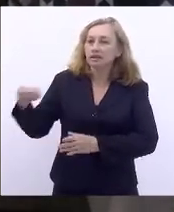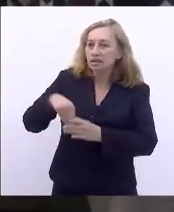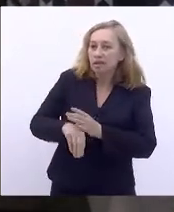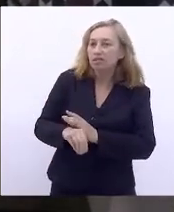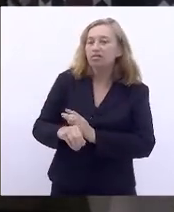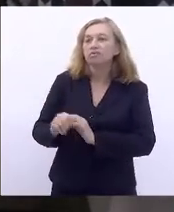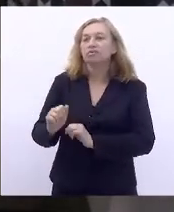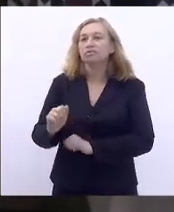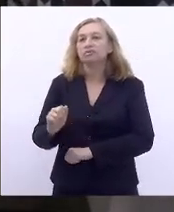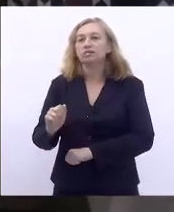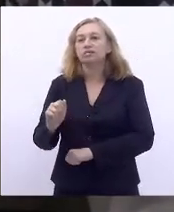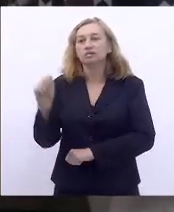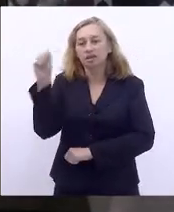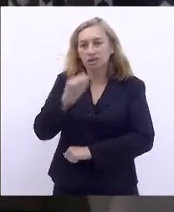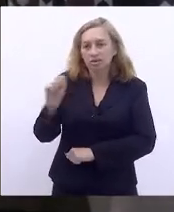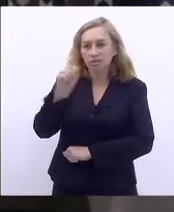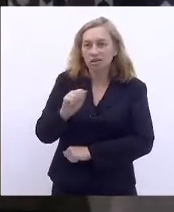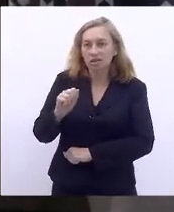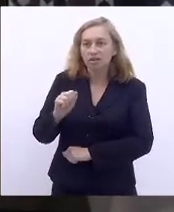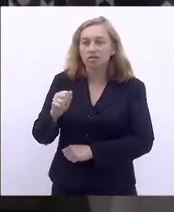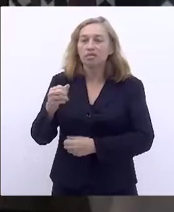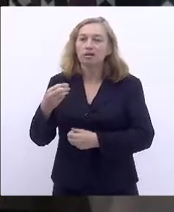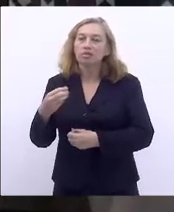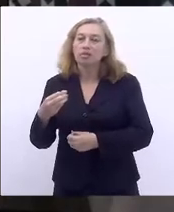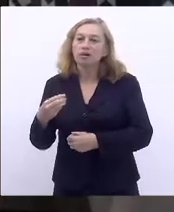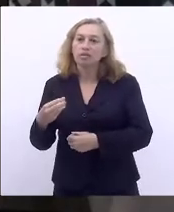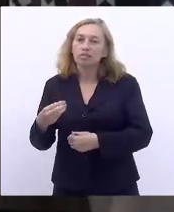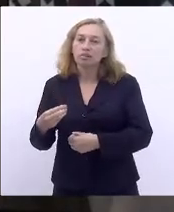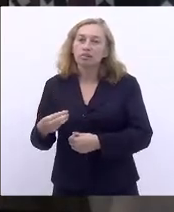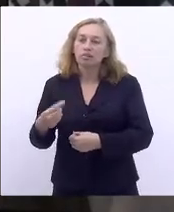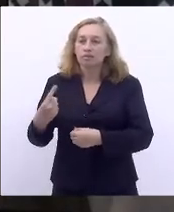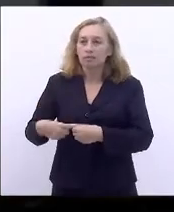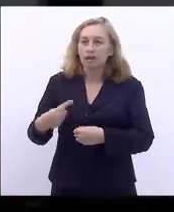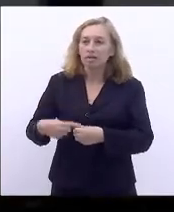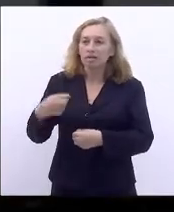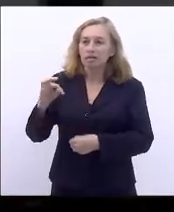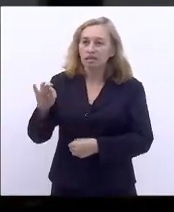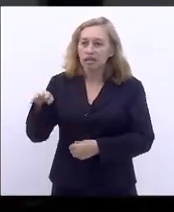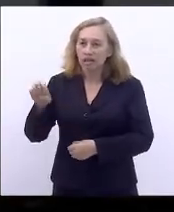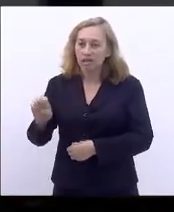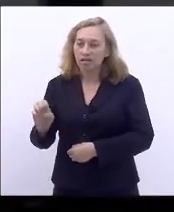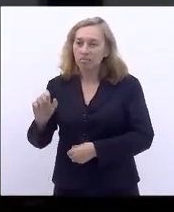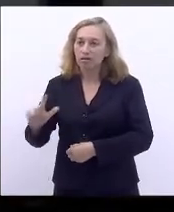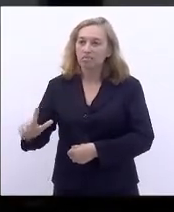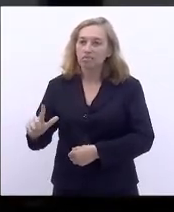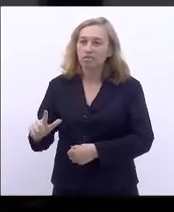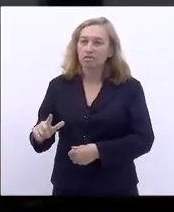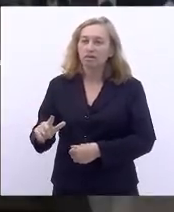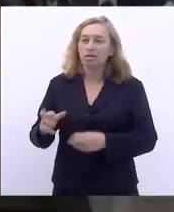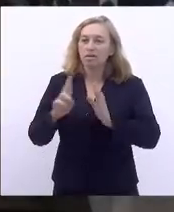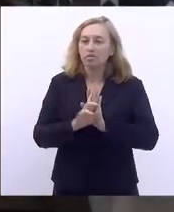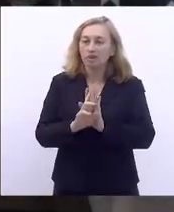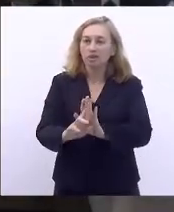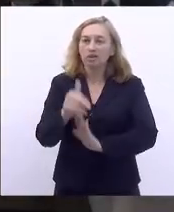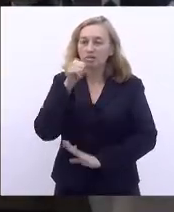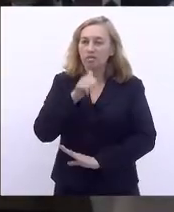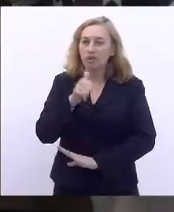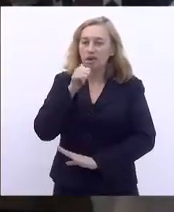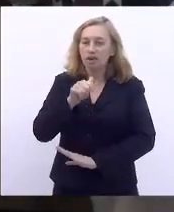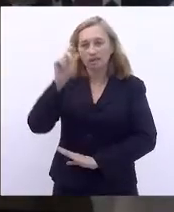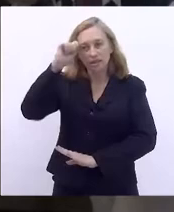Argentina, moradora do bairro de San Telmo, representando as mulheres negras desse país, ali no